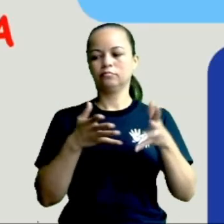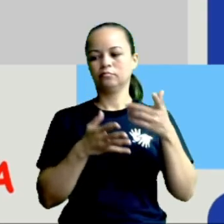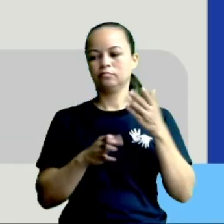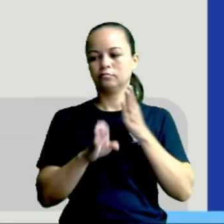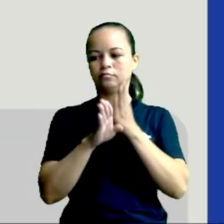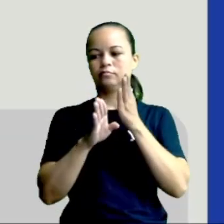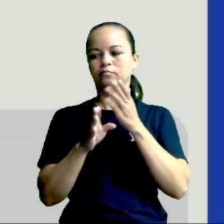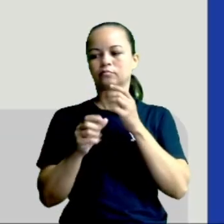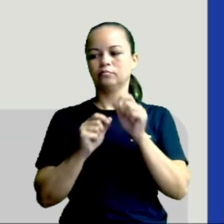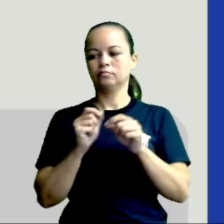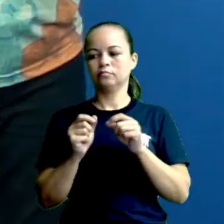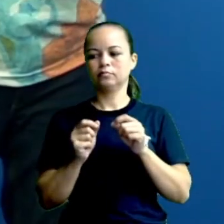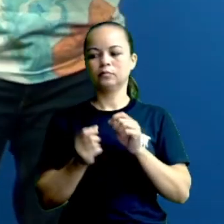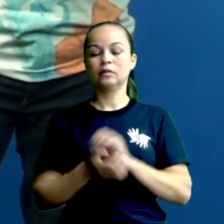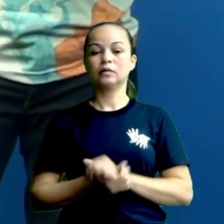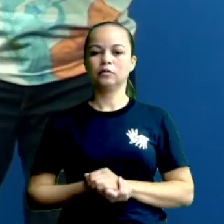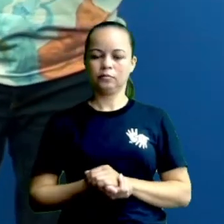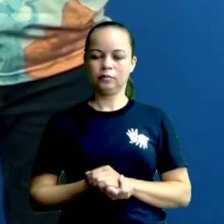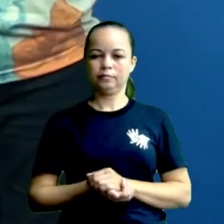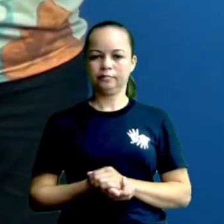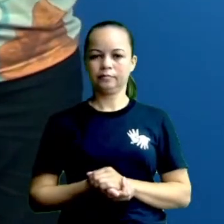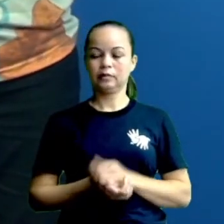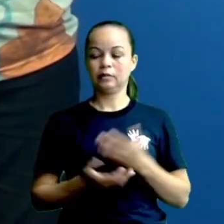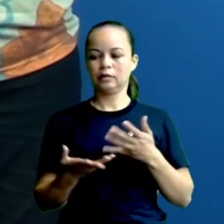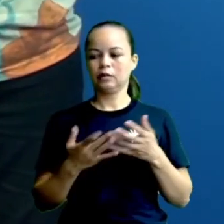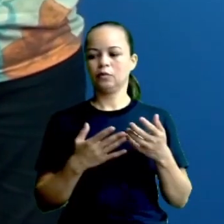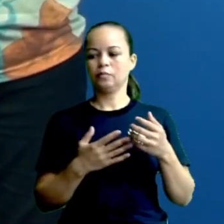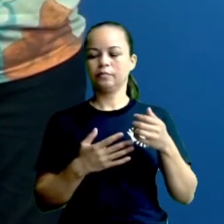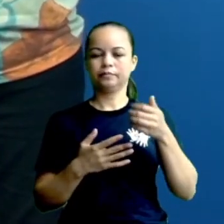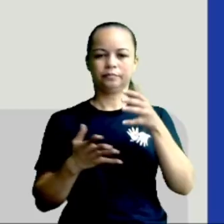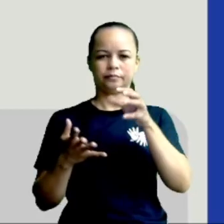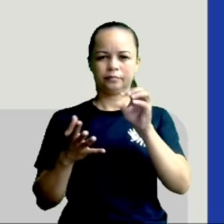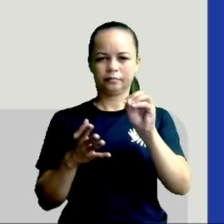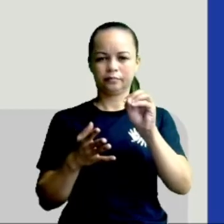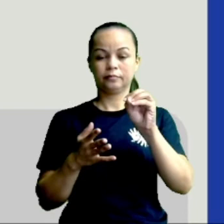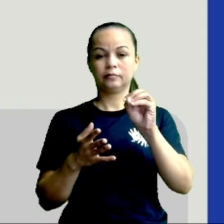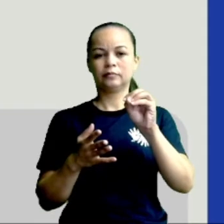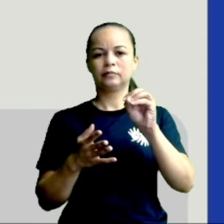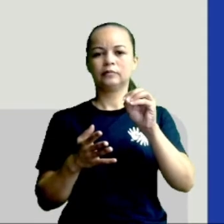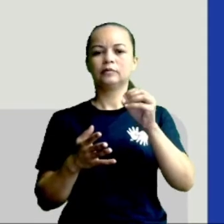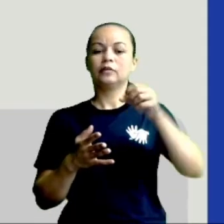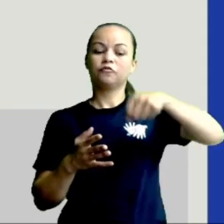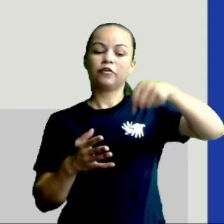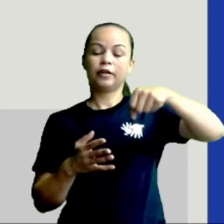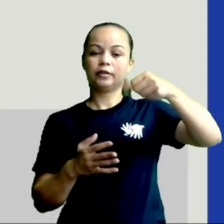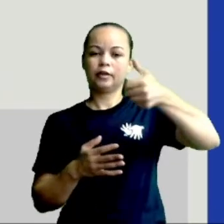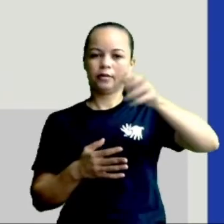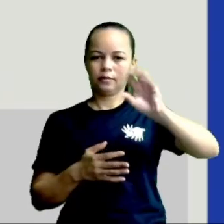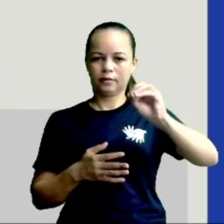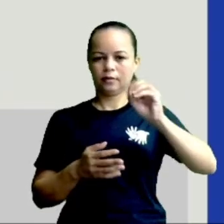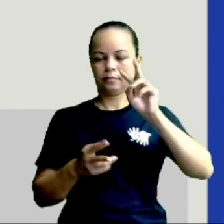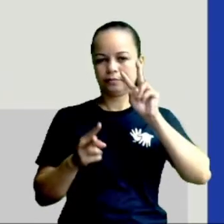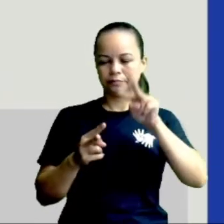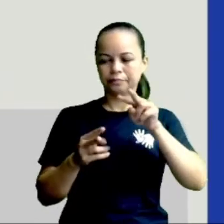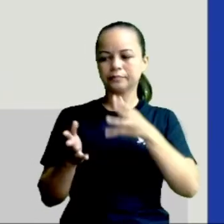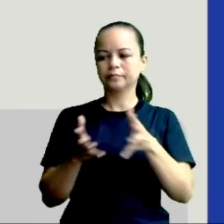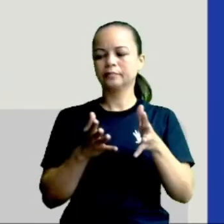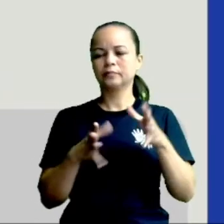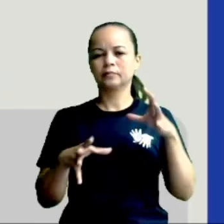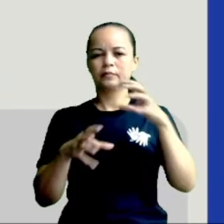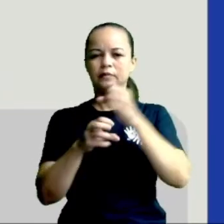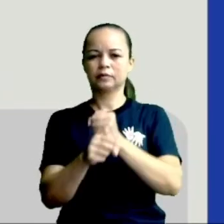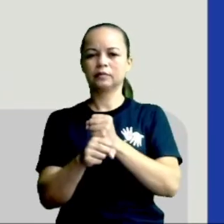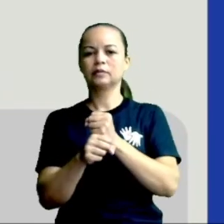descobrir aqui o pacote Verde puxa 10 presta bem atenção a balança aí para você prestar atenção vamos fazer o